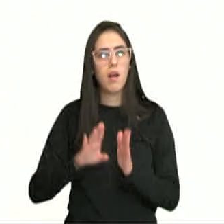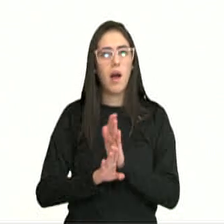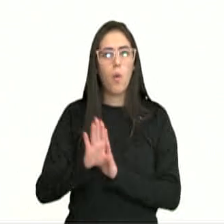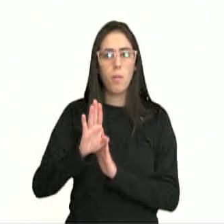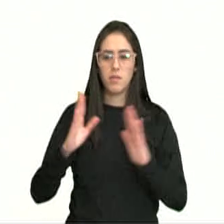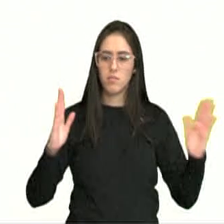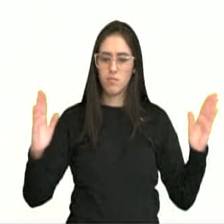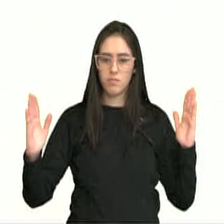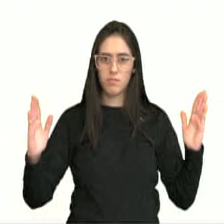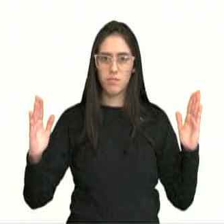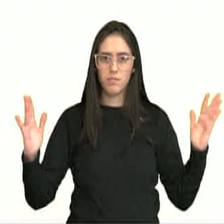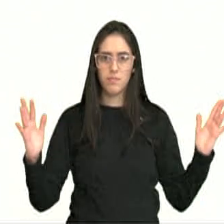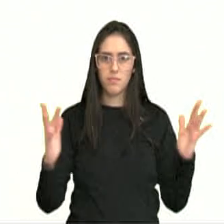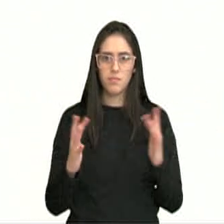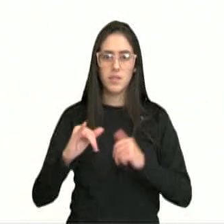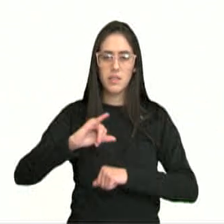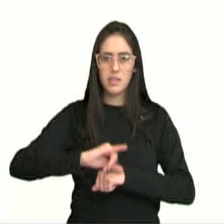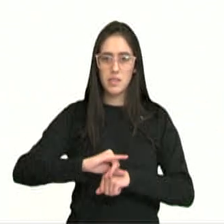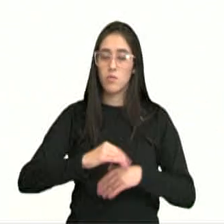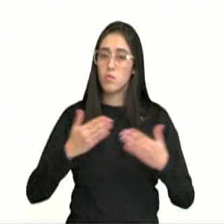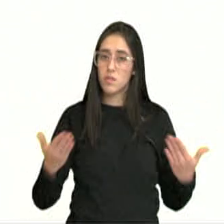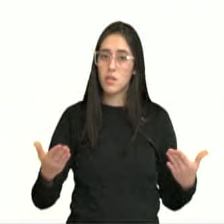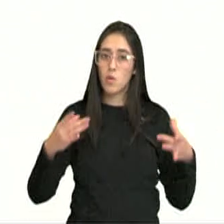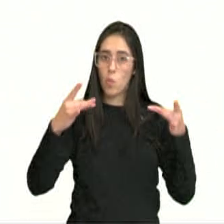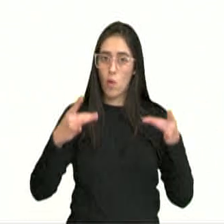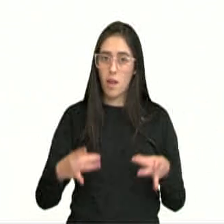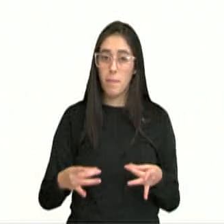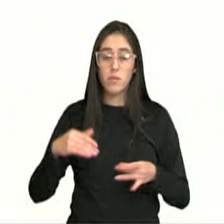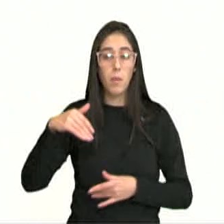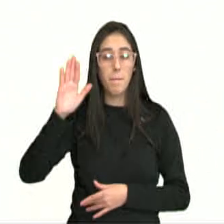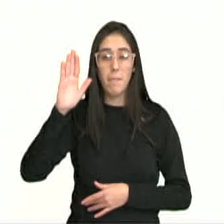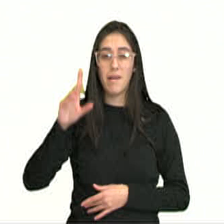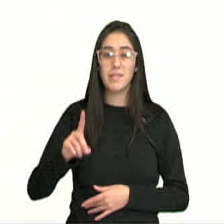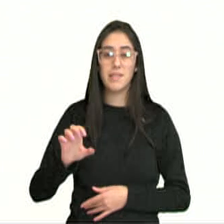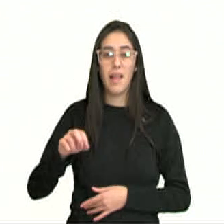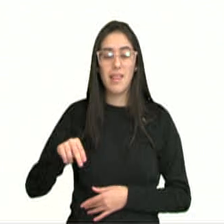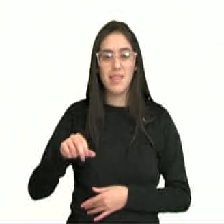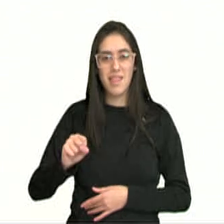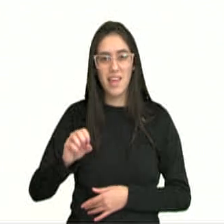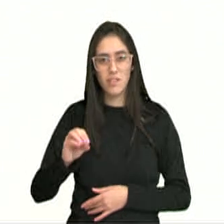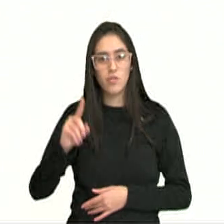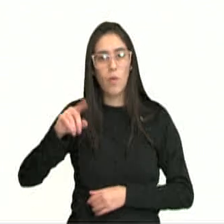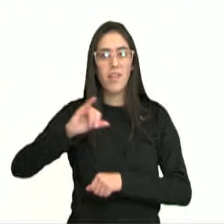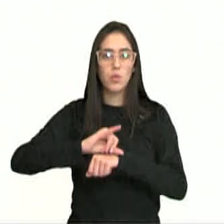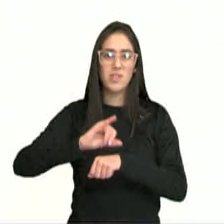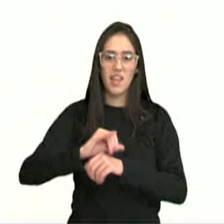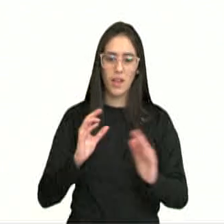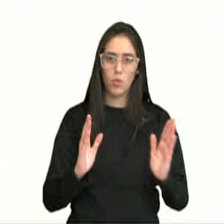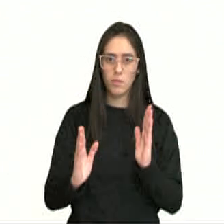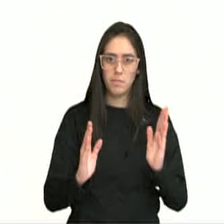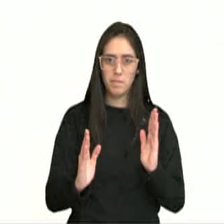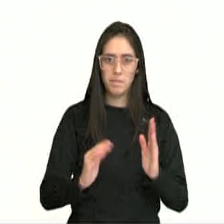para o centro. Assim, os elementos mais densos estão localizados no centro da tabela periódica.